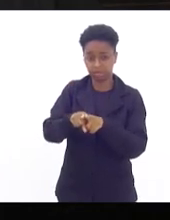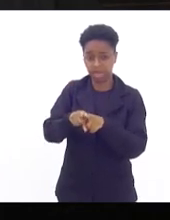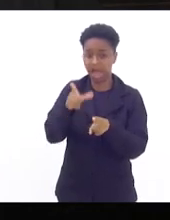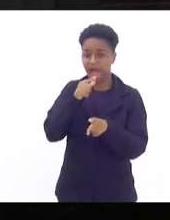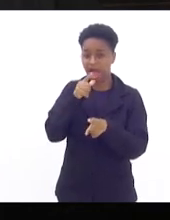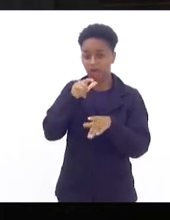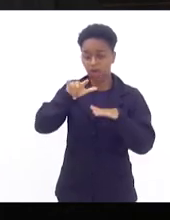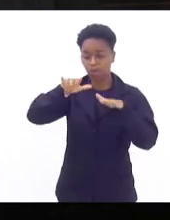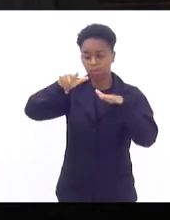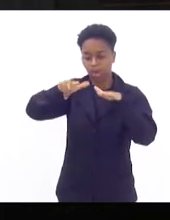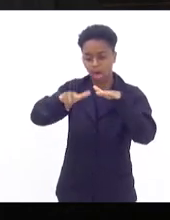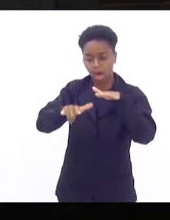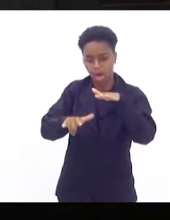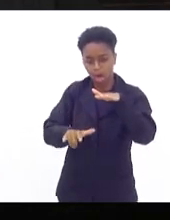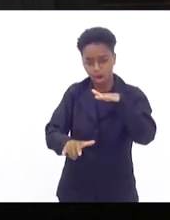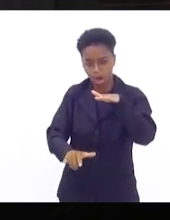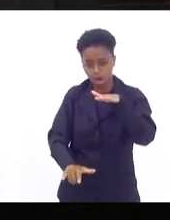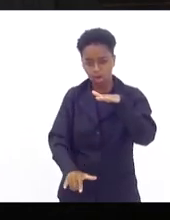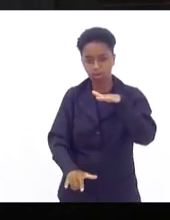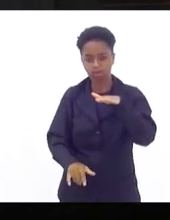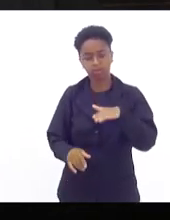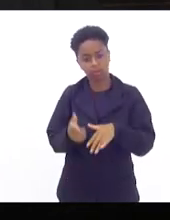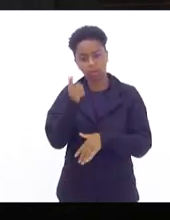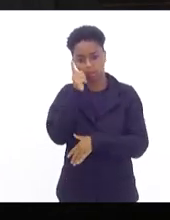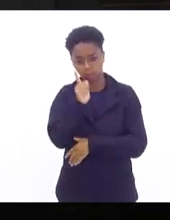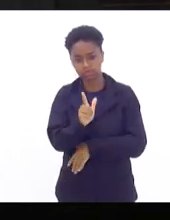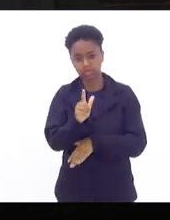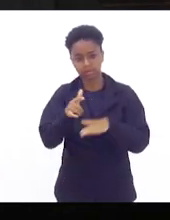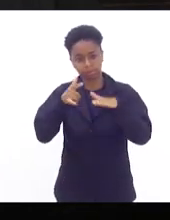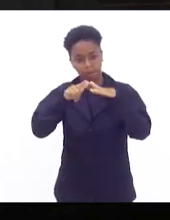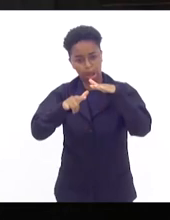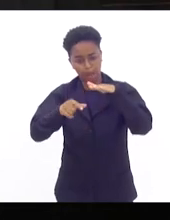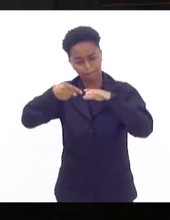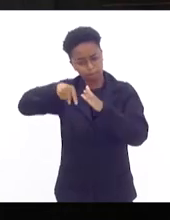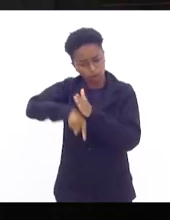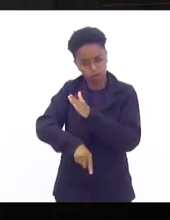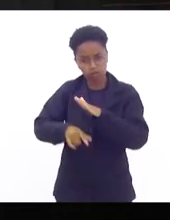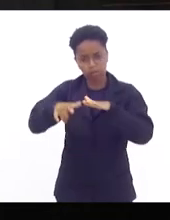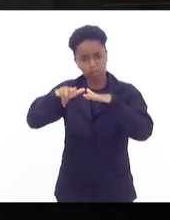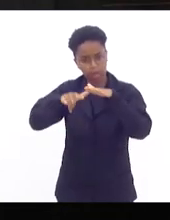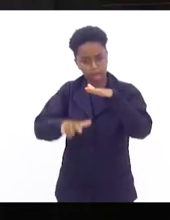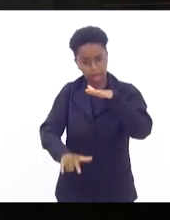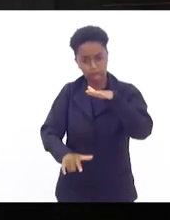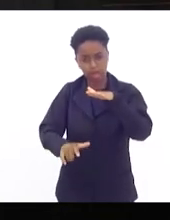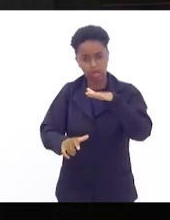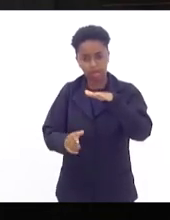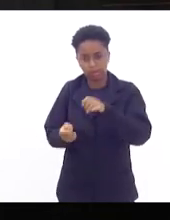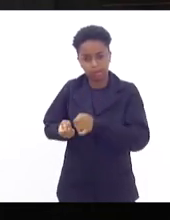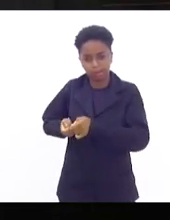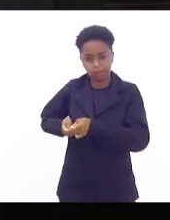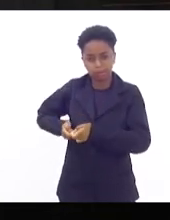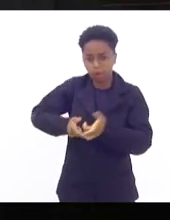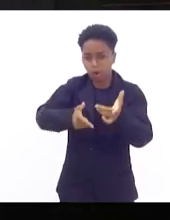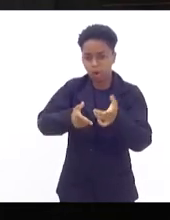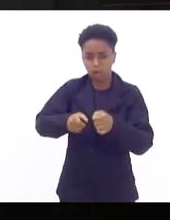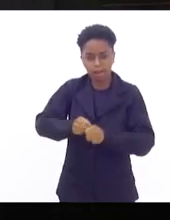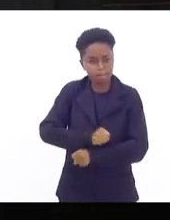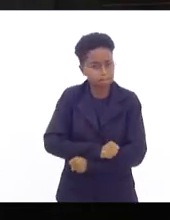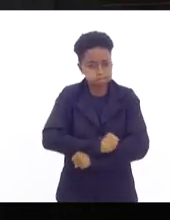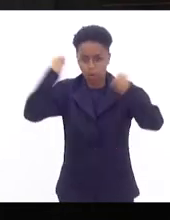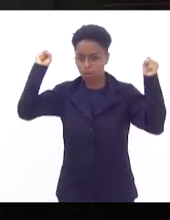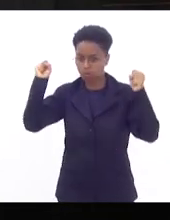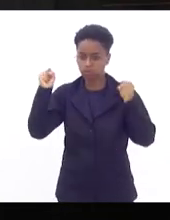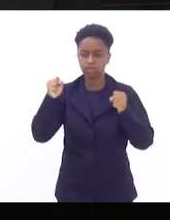mar, a determinada profundidade, e lançar uma ogiva nuclear